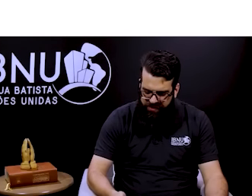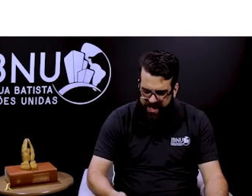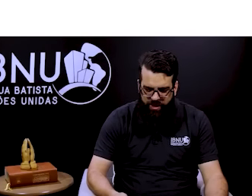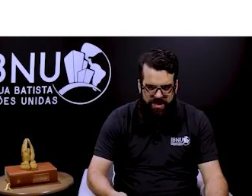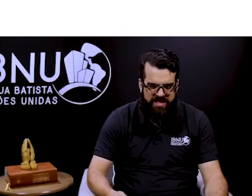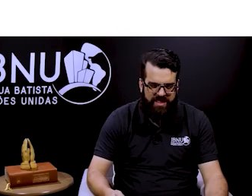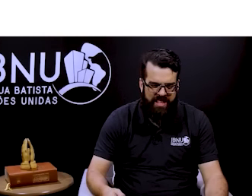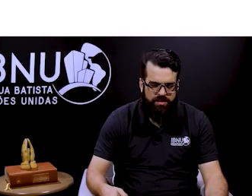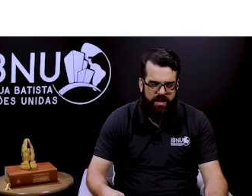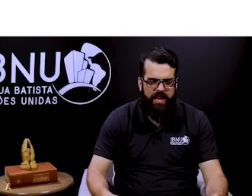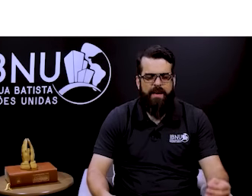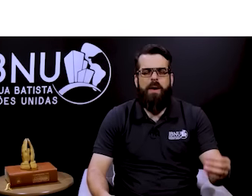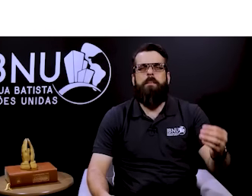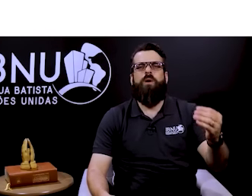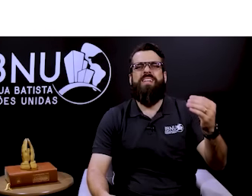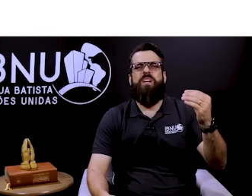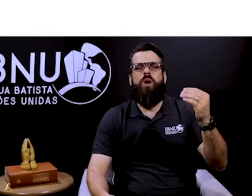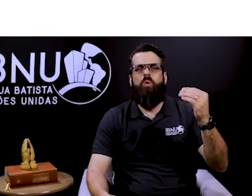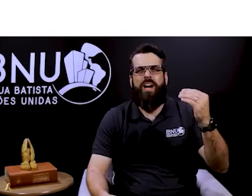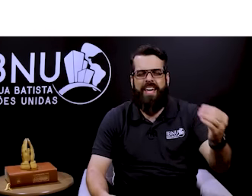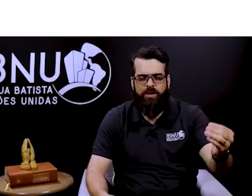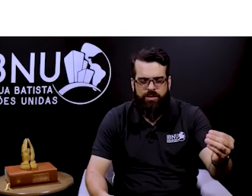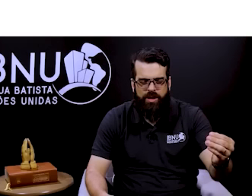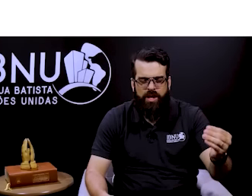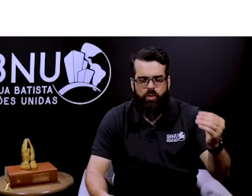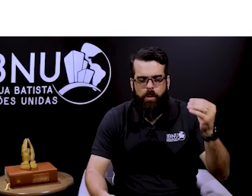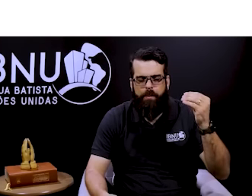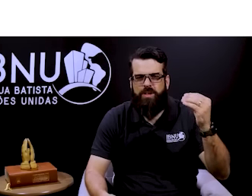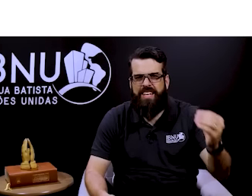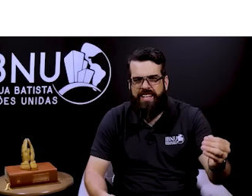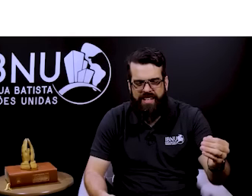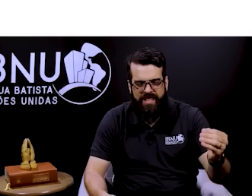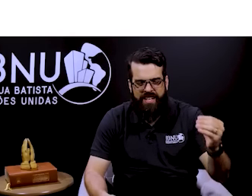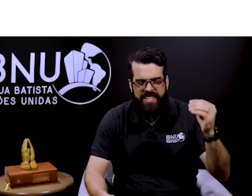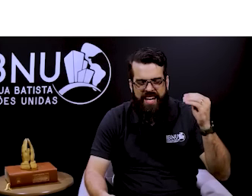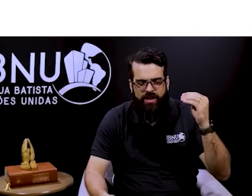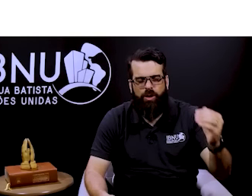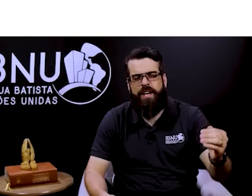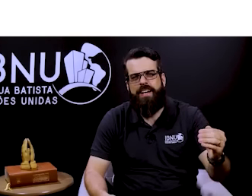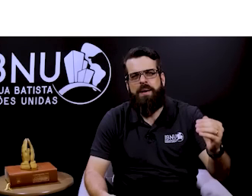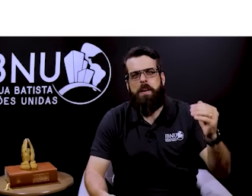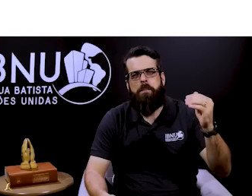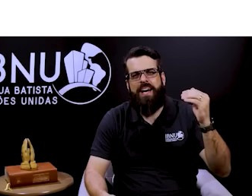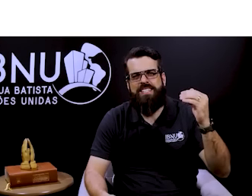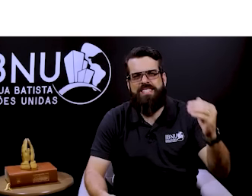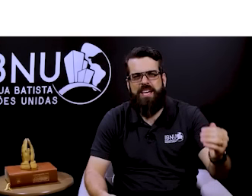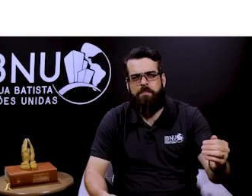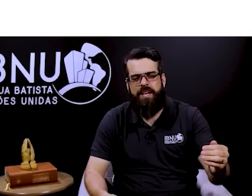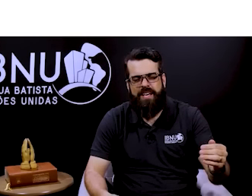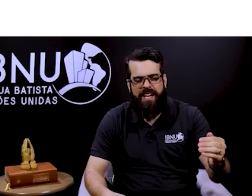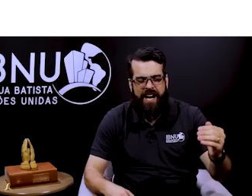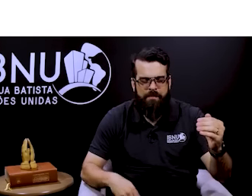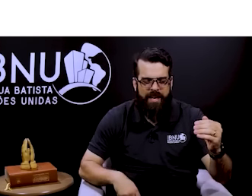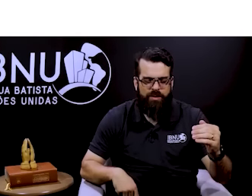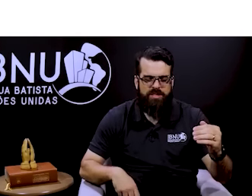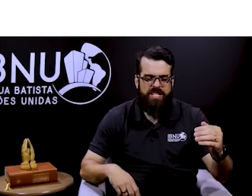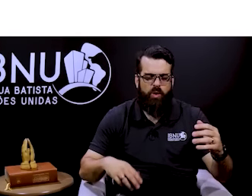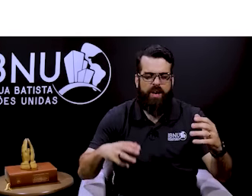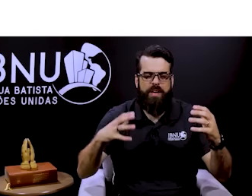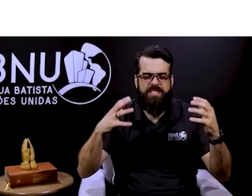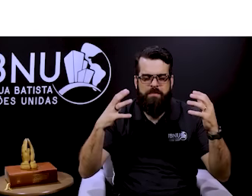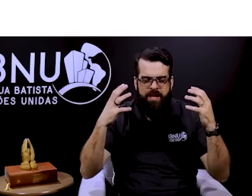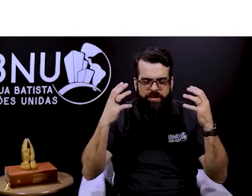lá o final desse texto, né? Porque teu é o reino, o poder e a glória para sempre. Amém.